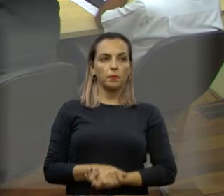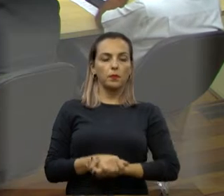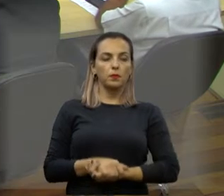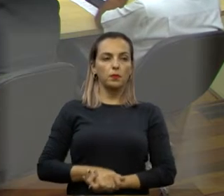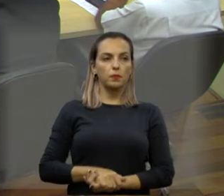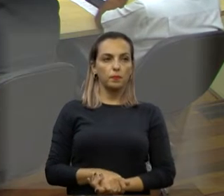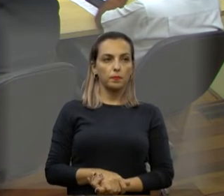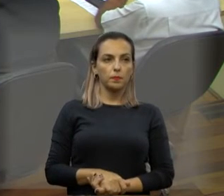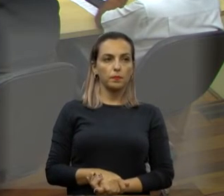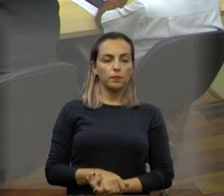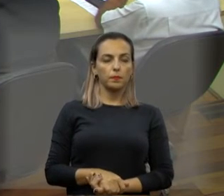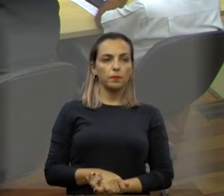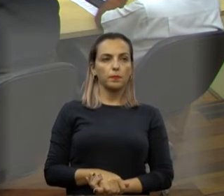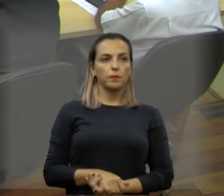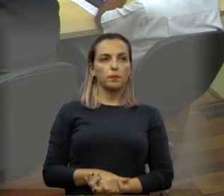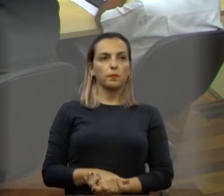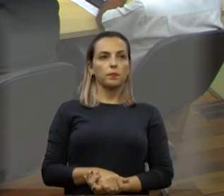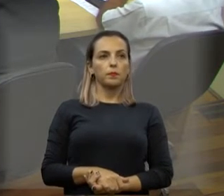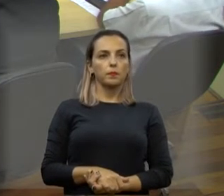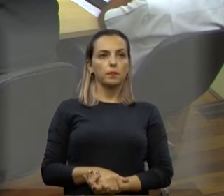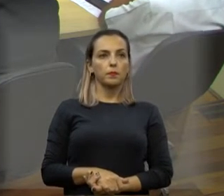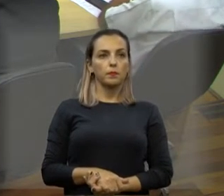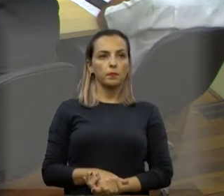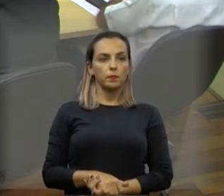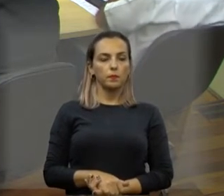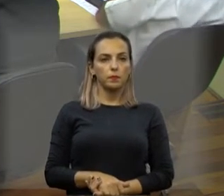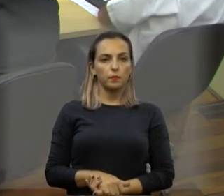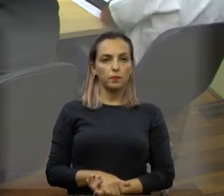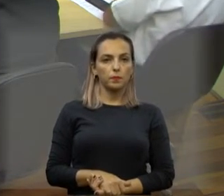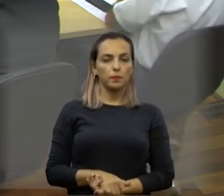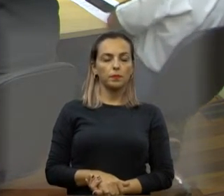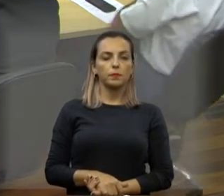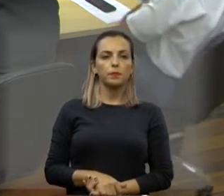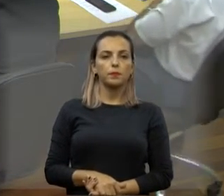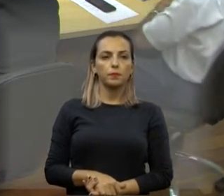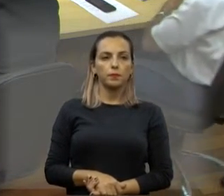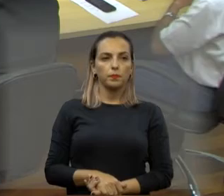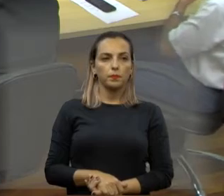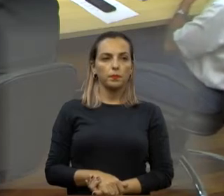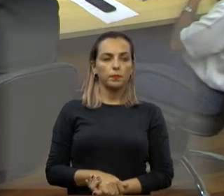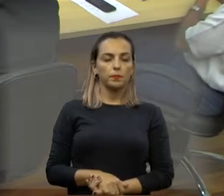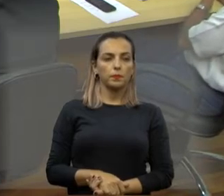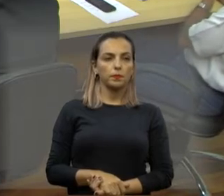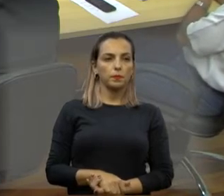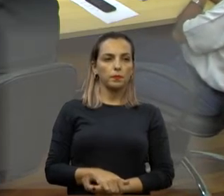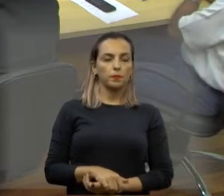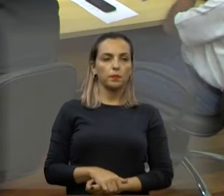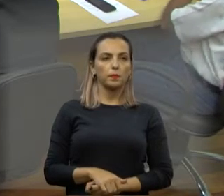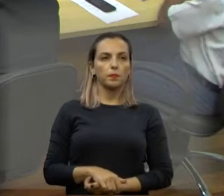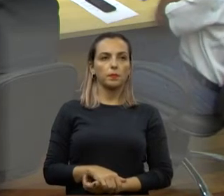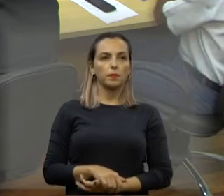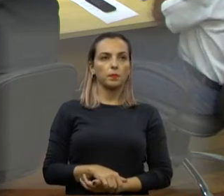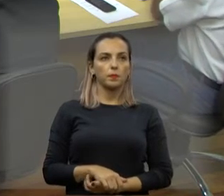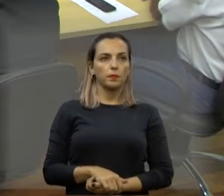há um ano E aí